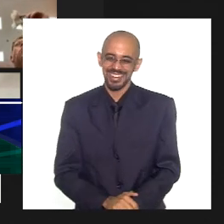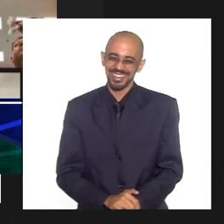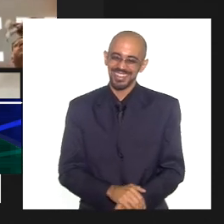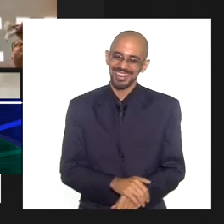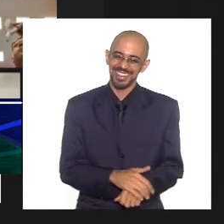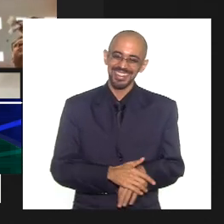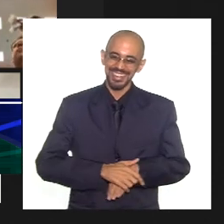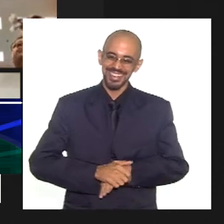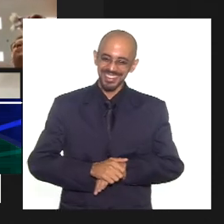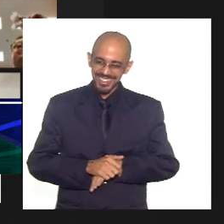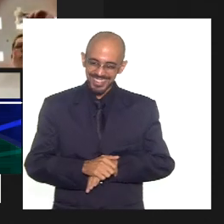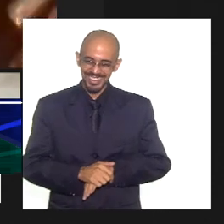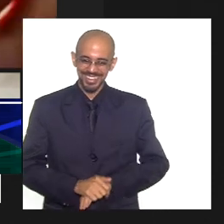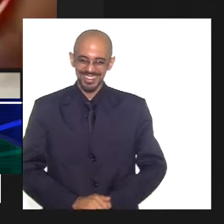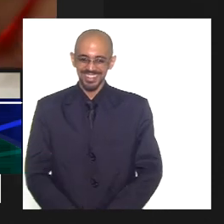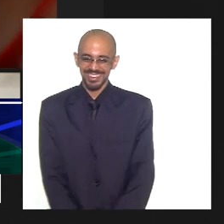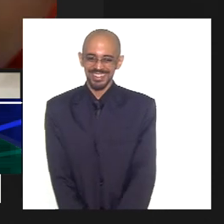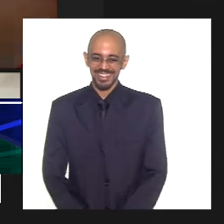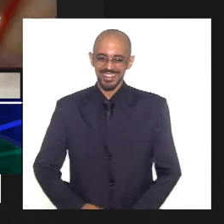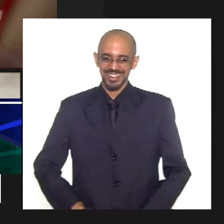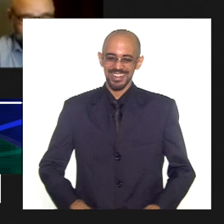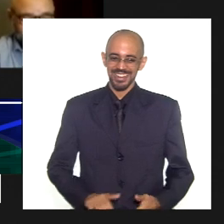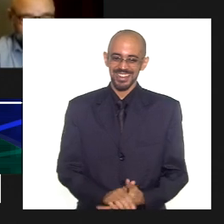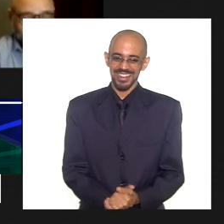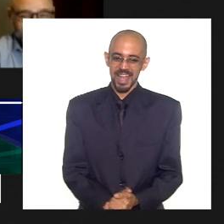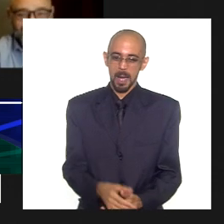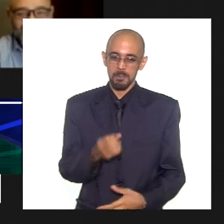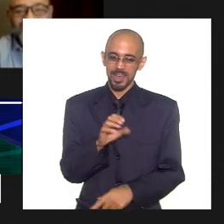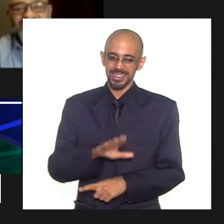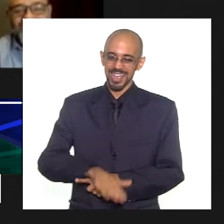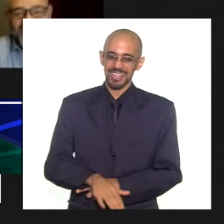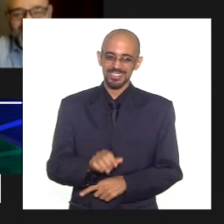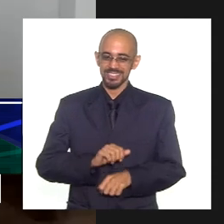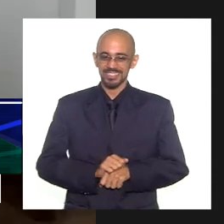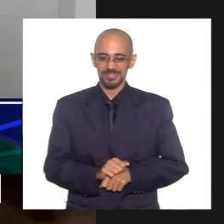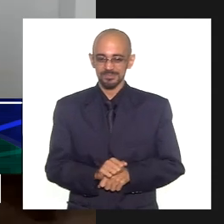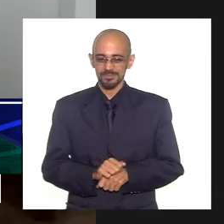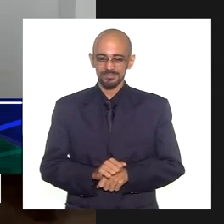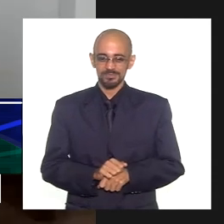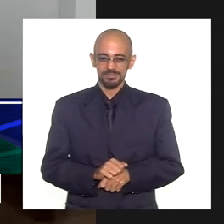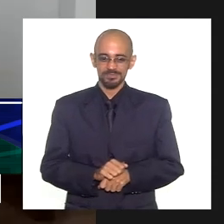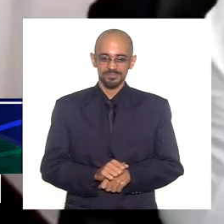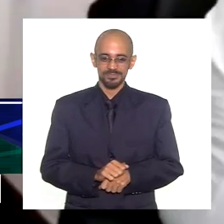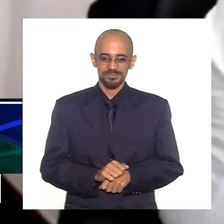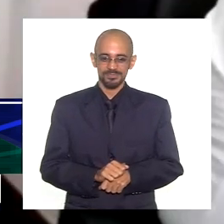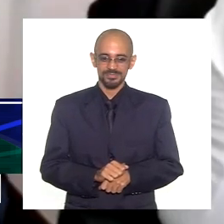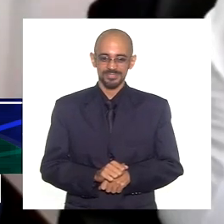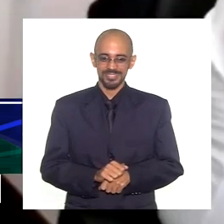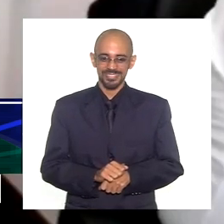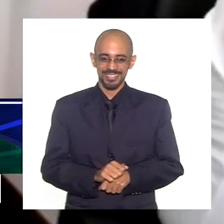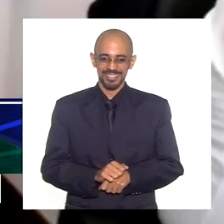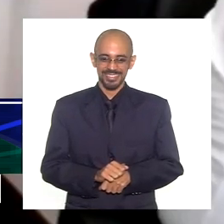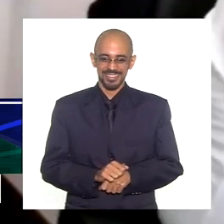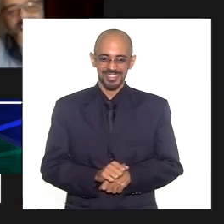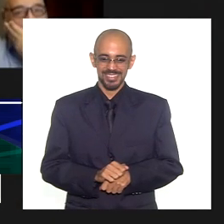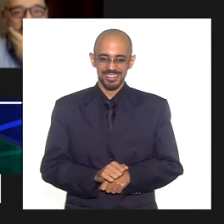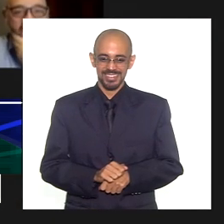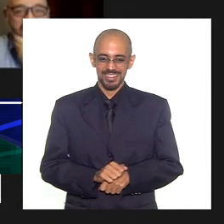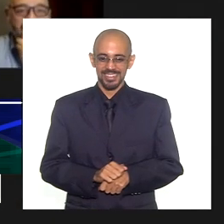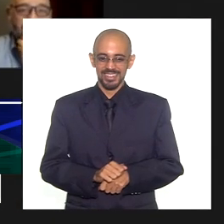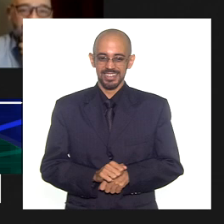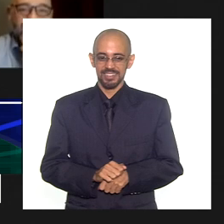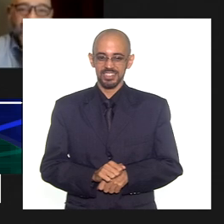cara. Isso é uma dádiva, ter cabelo branco nessa altura. Valeu. Presidente,